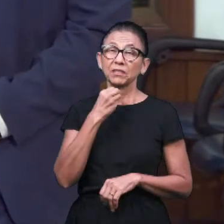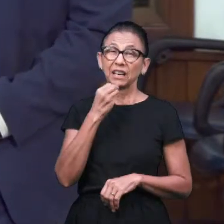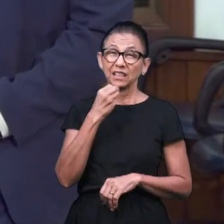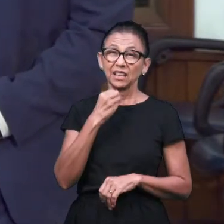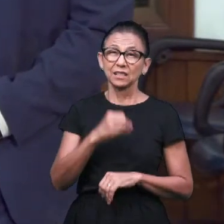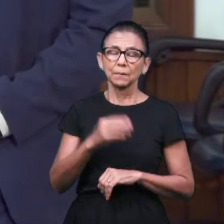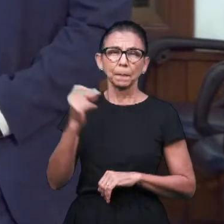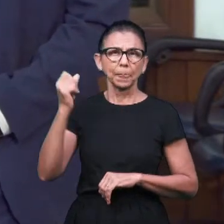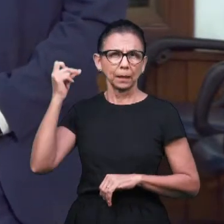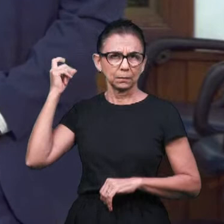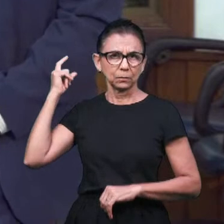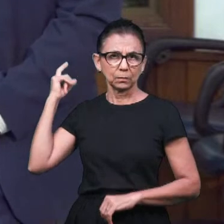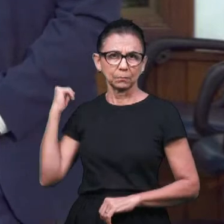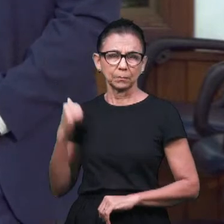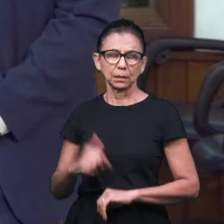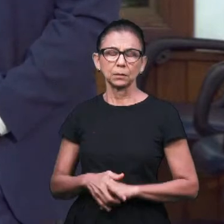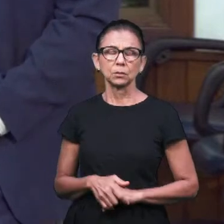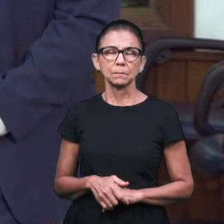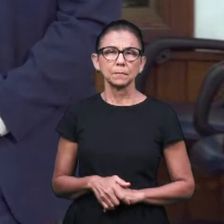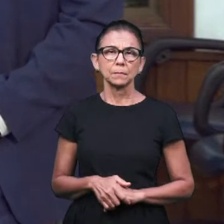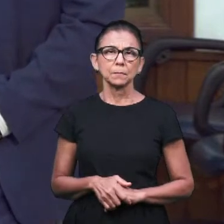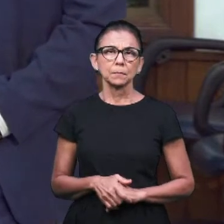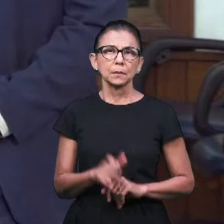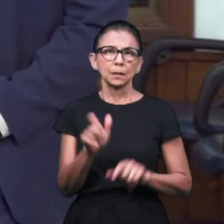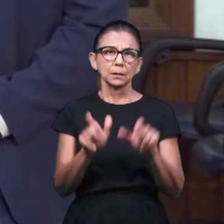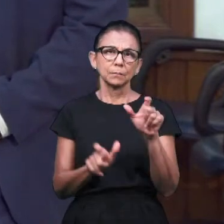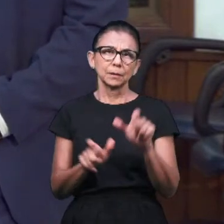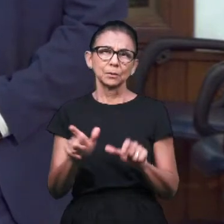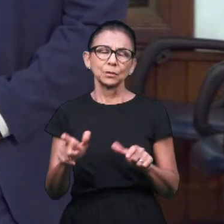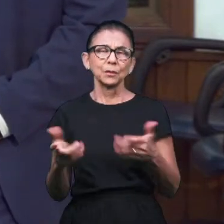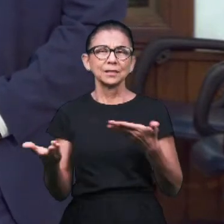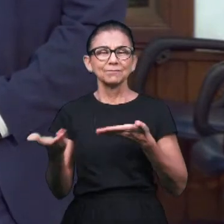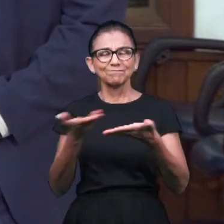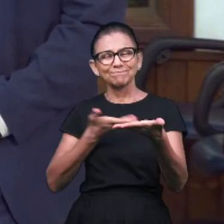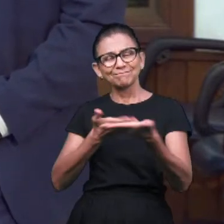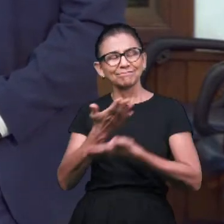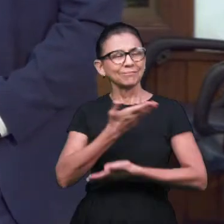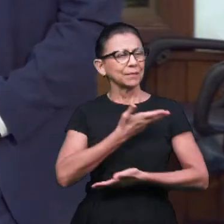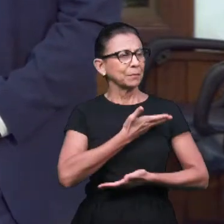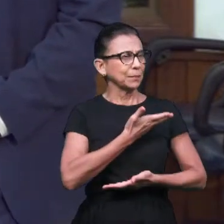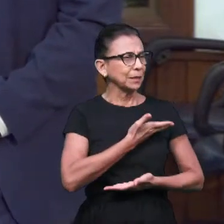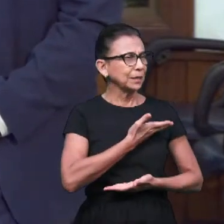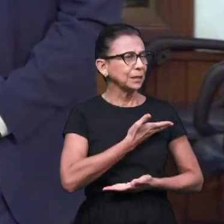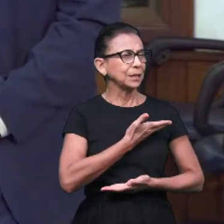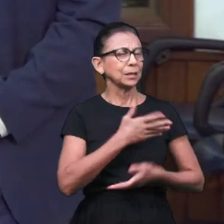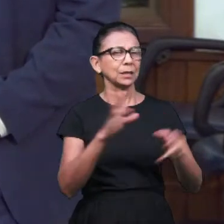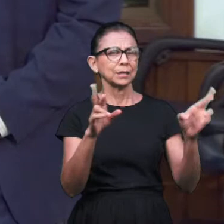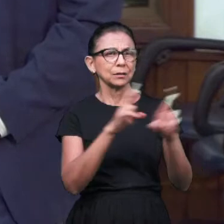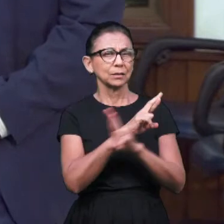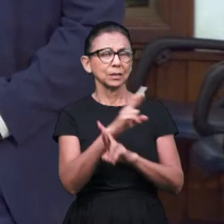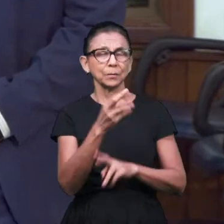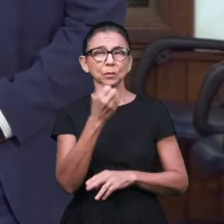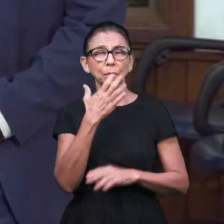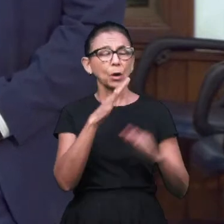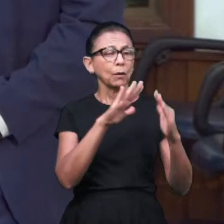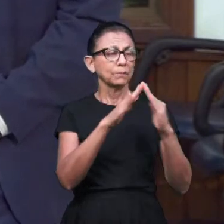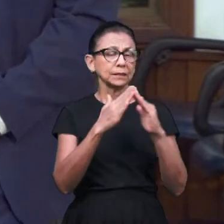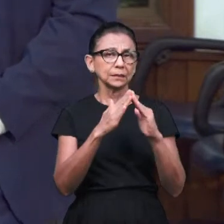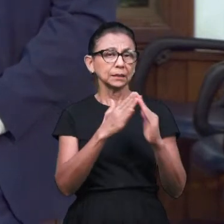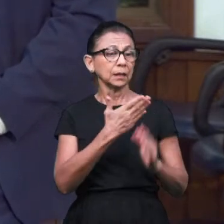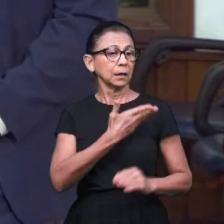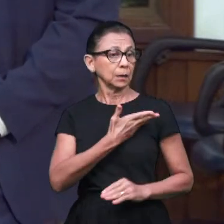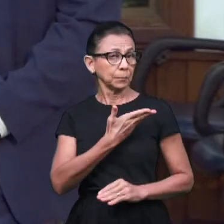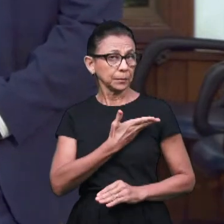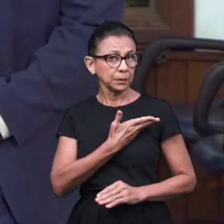as pessoas tinham uma amizade, ou um relacionamento, uma vida com um vizinho, um amigo,